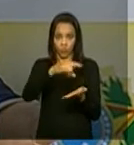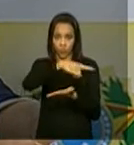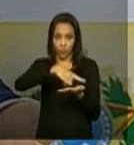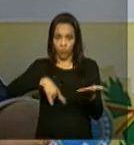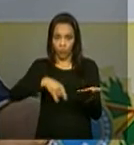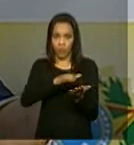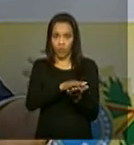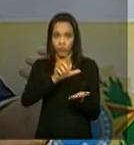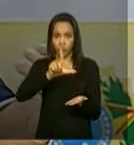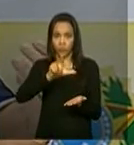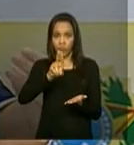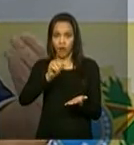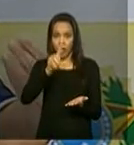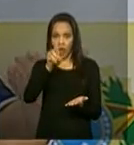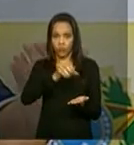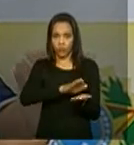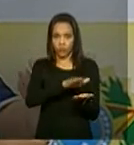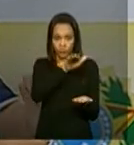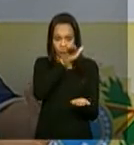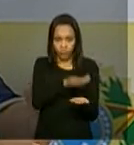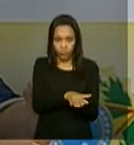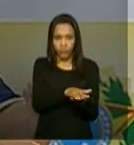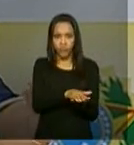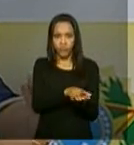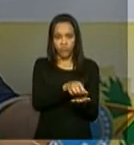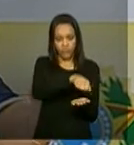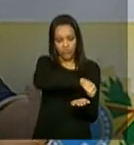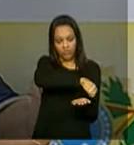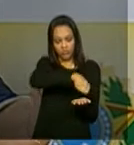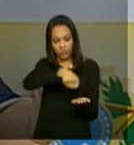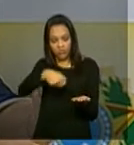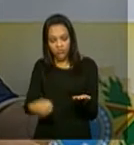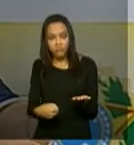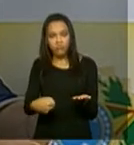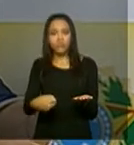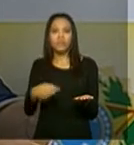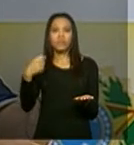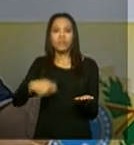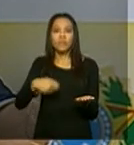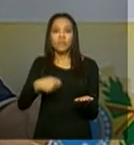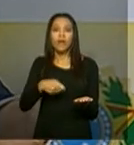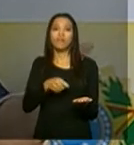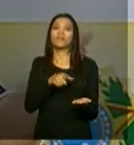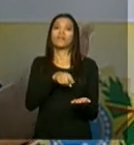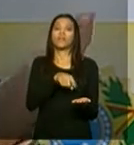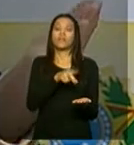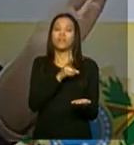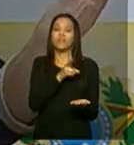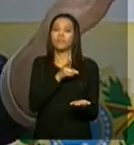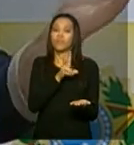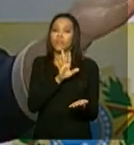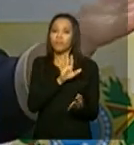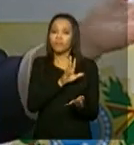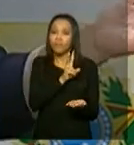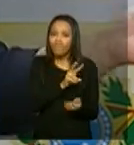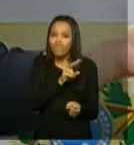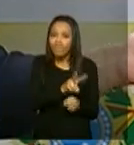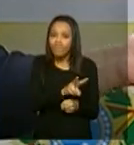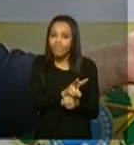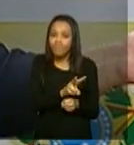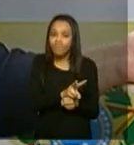que o joão vicente a colocou a questão dada a necessidade de preservar inclusive há há há